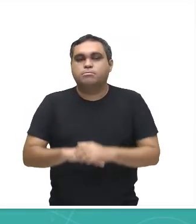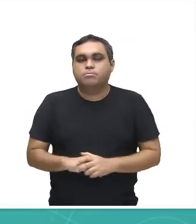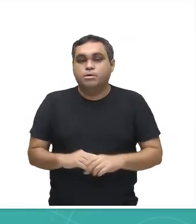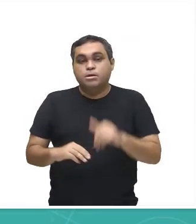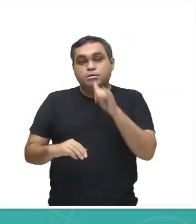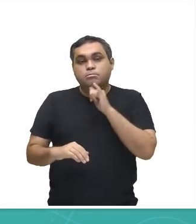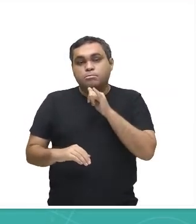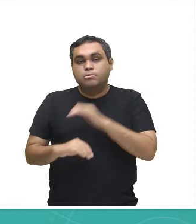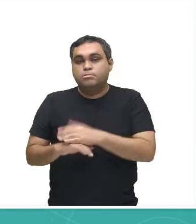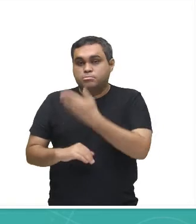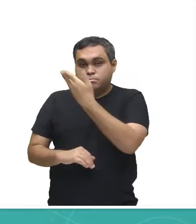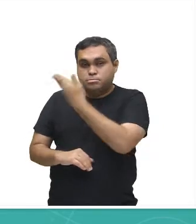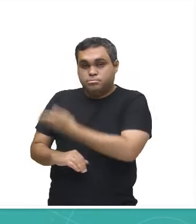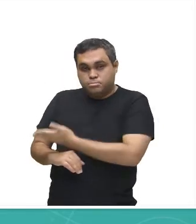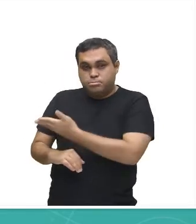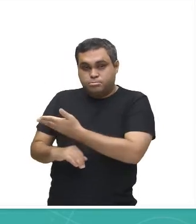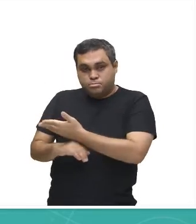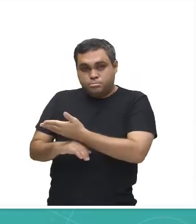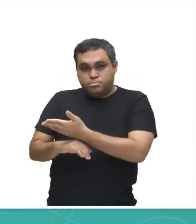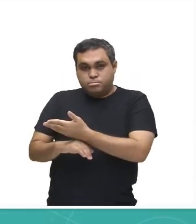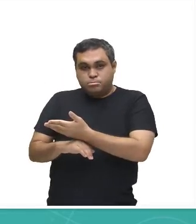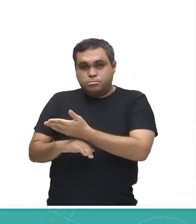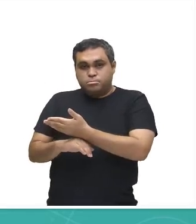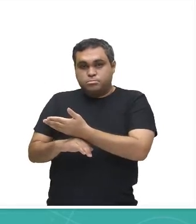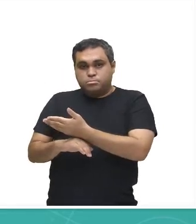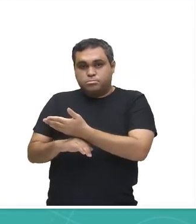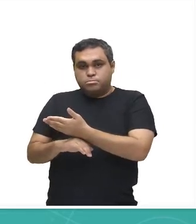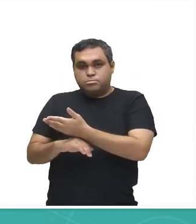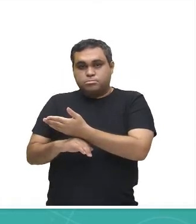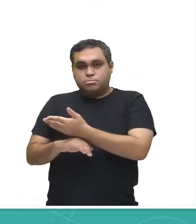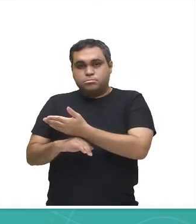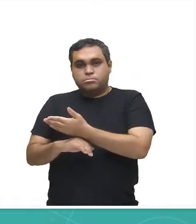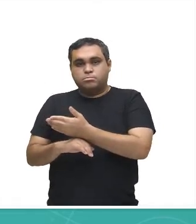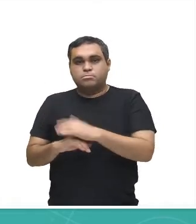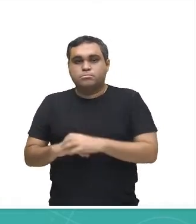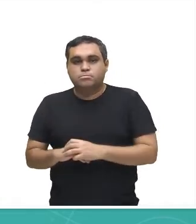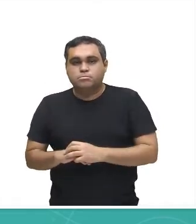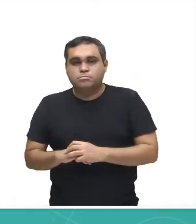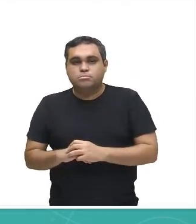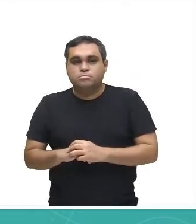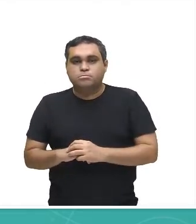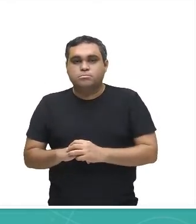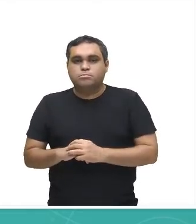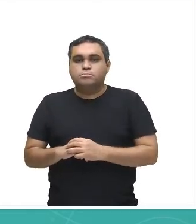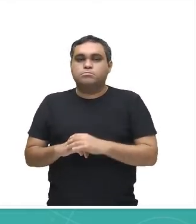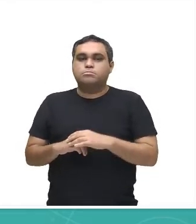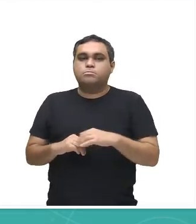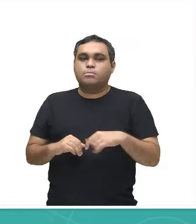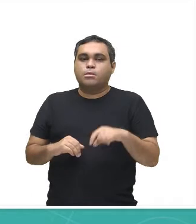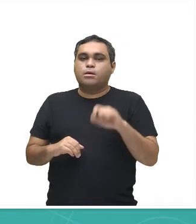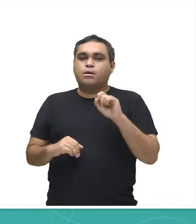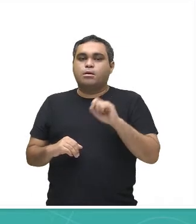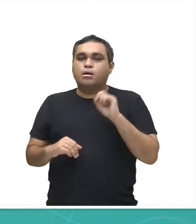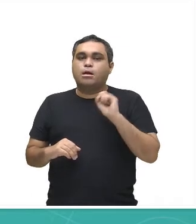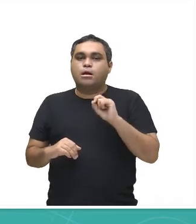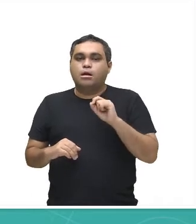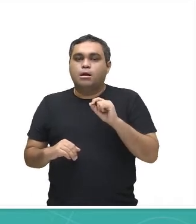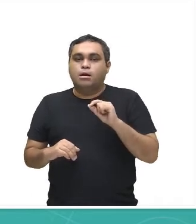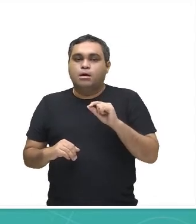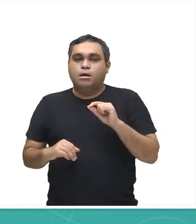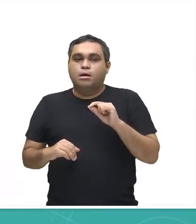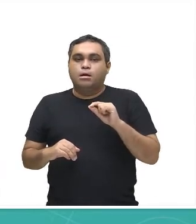comigo. On a bubble gun. On a bubble gun, que no caso tem um personagem, e